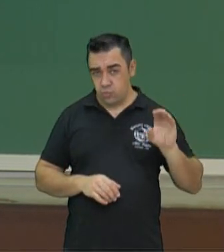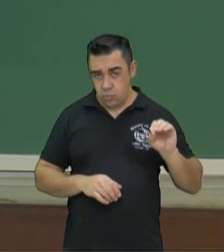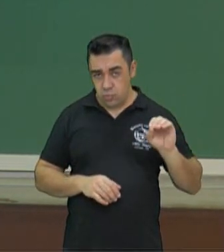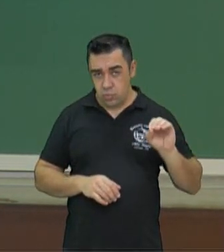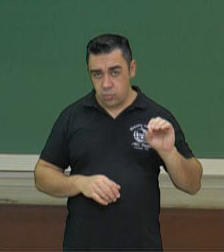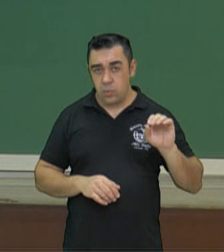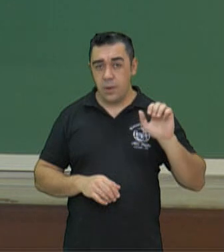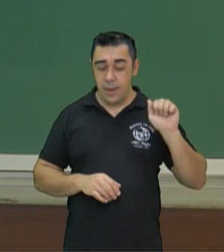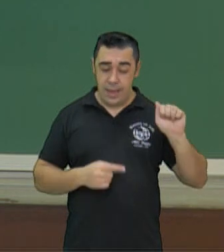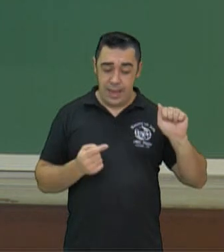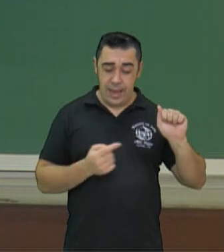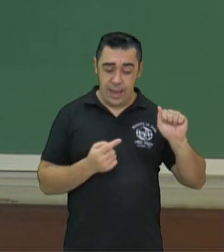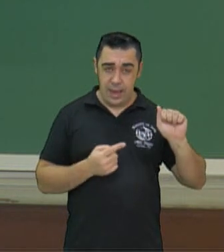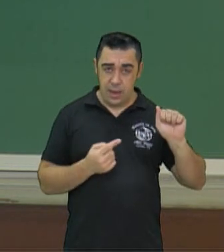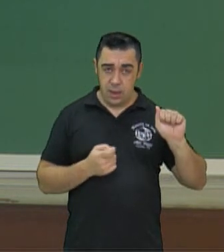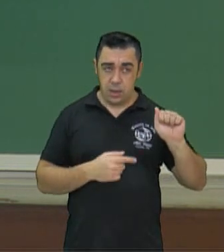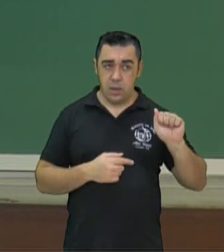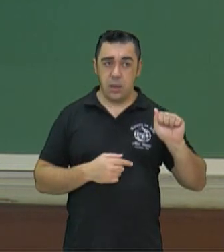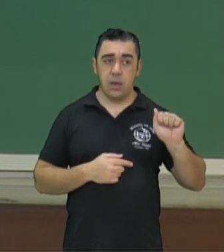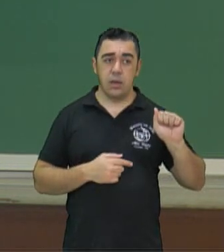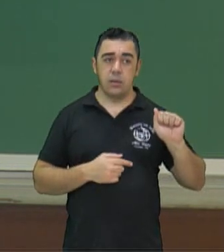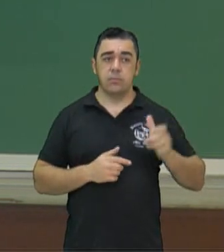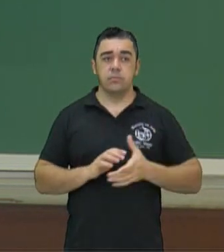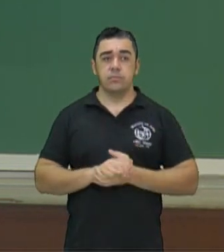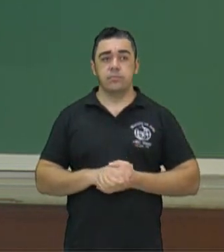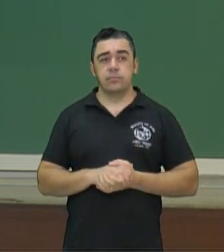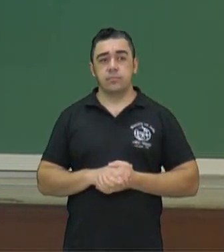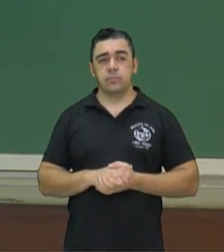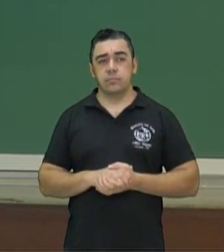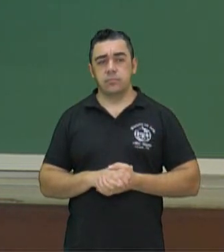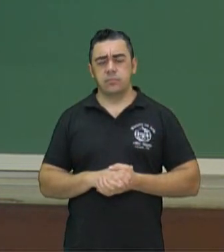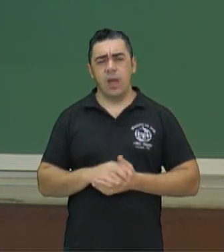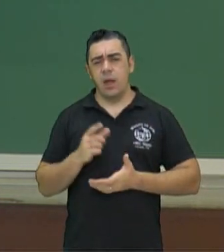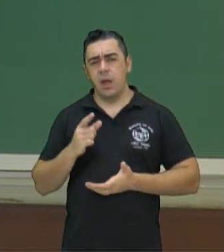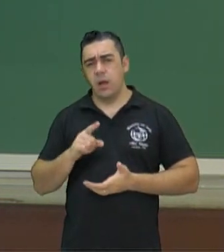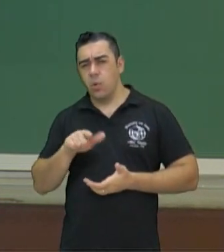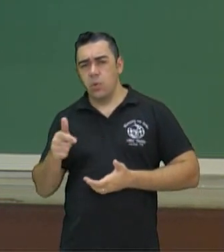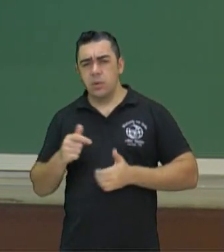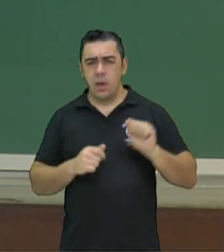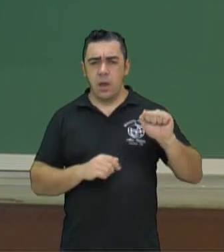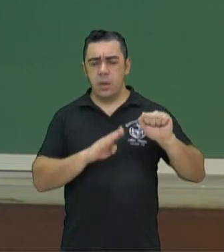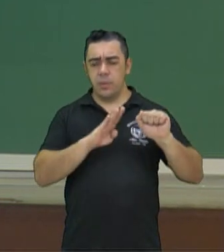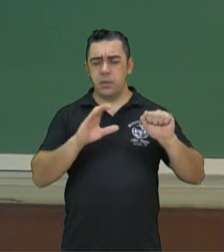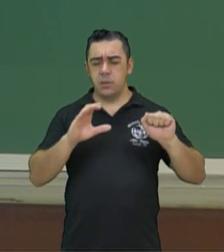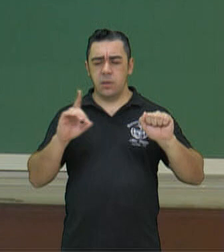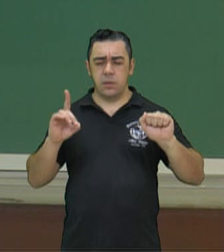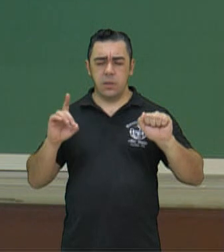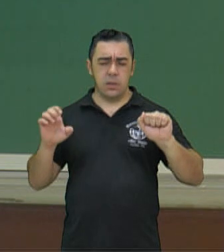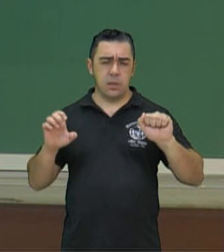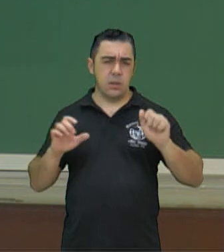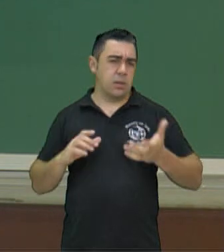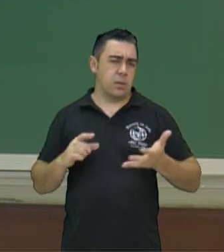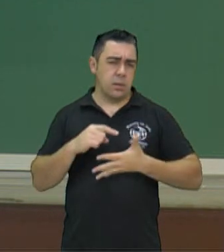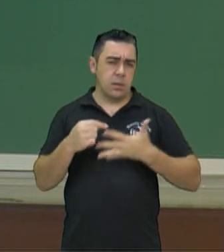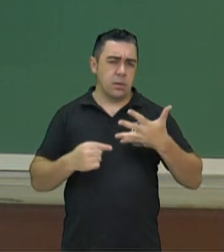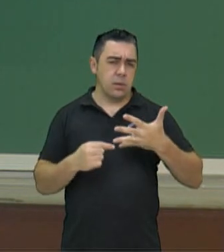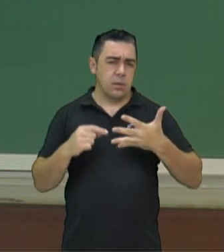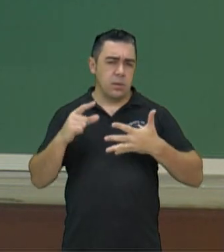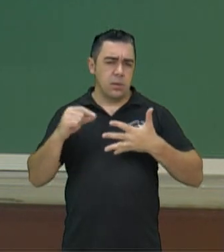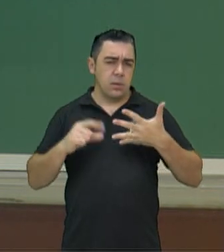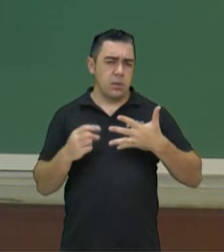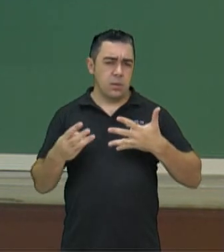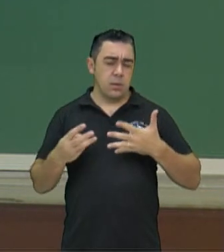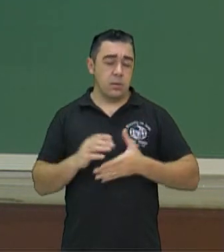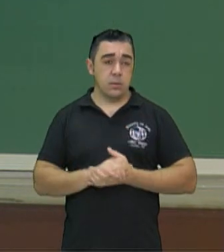resolver esse problema com arranjo. E aqui, a ordem importa? Na letra B, vejamos aqui,